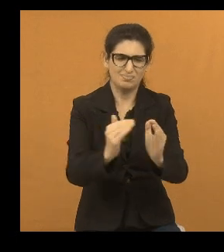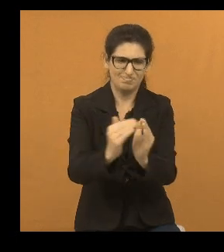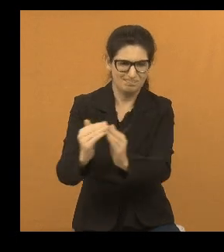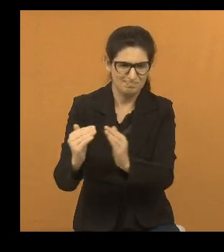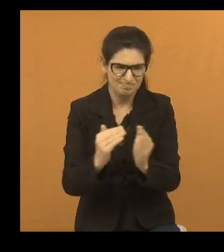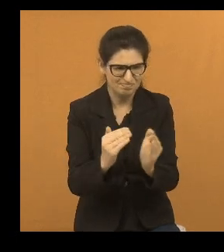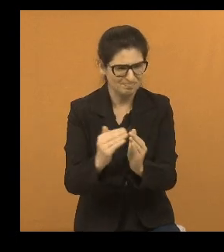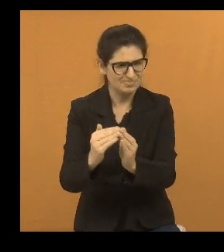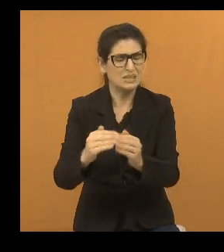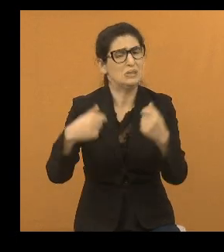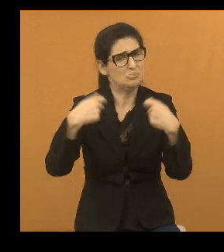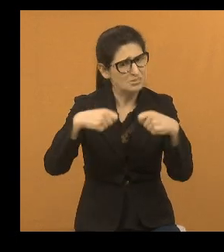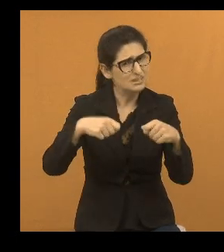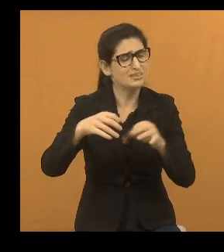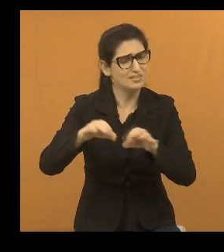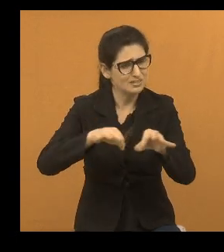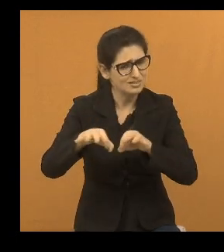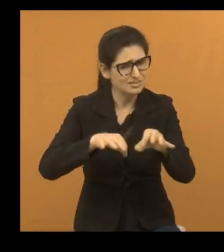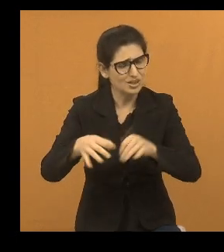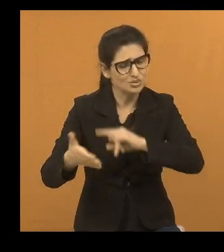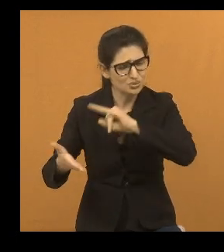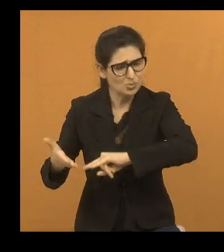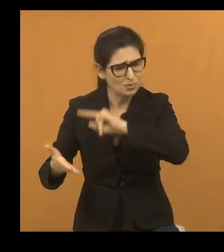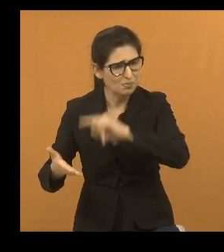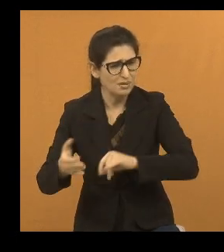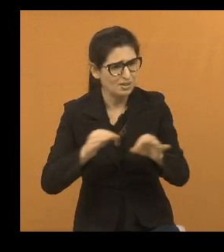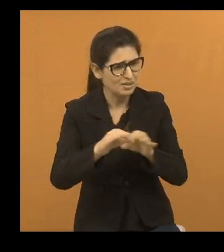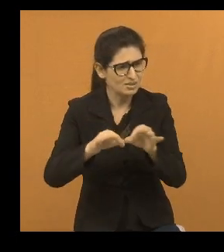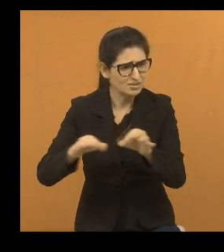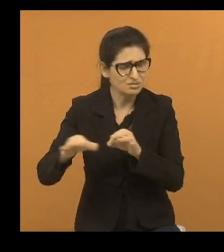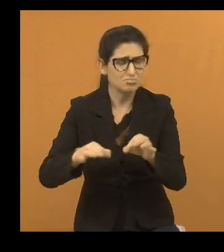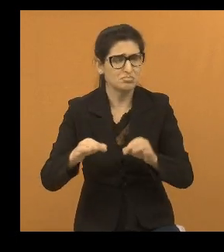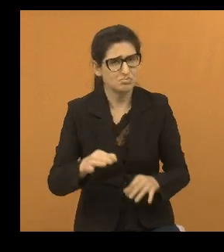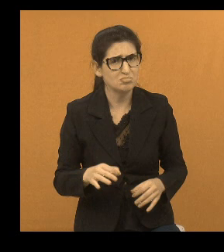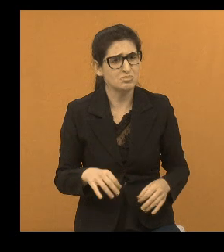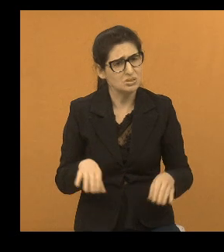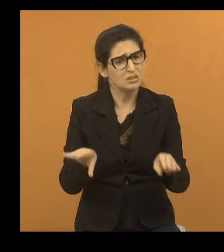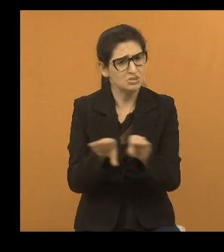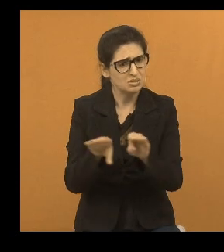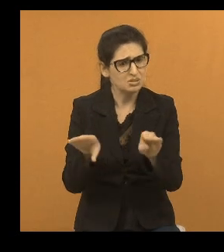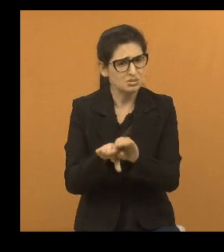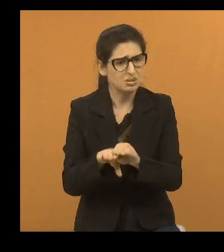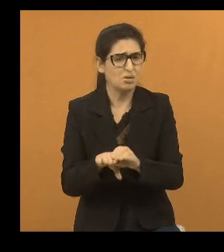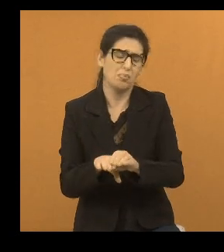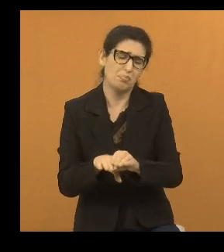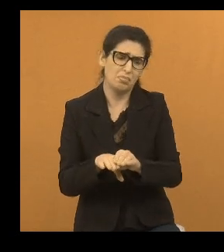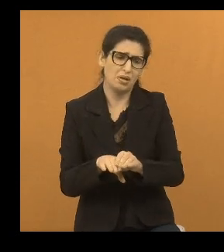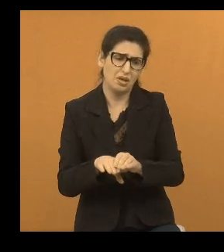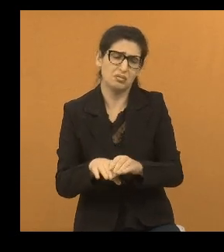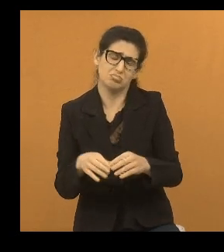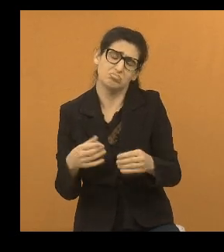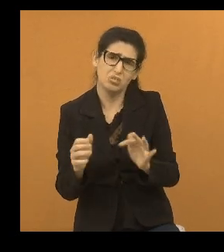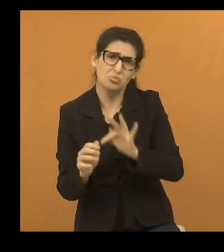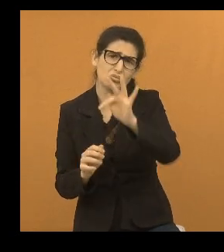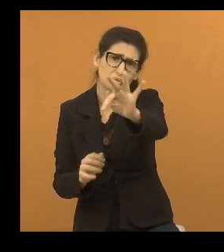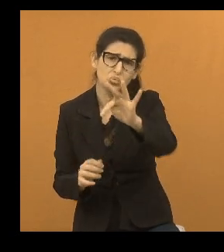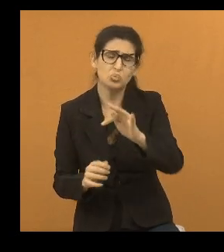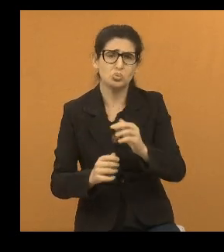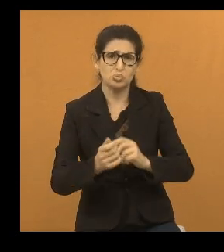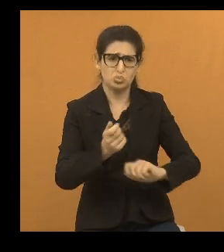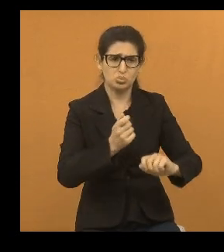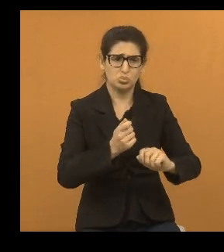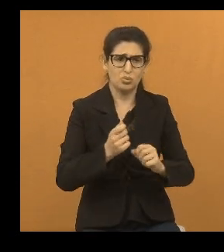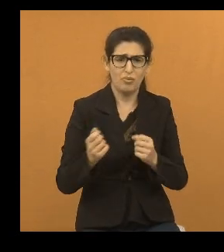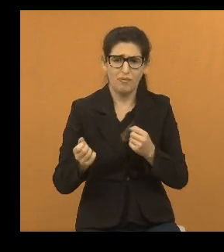possibilidade de regularizar e até empreender também com pequenos comércios para a população de lá.